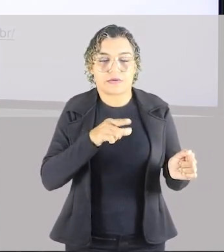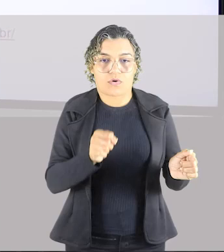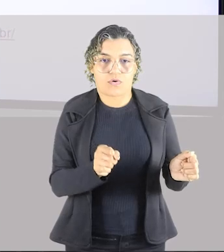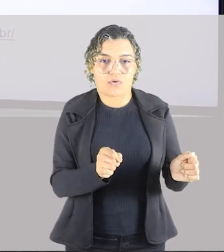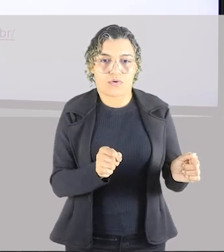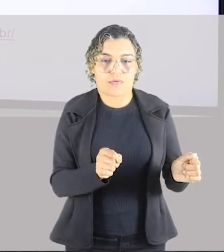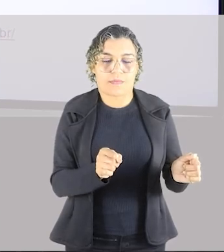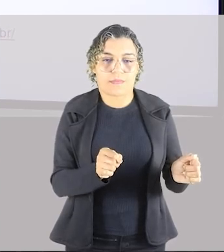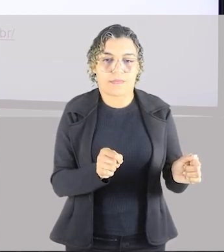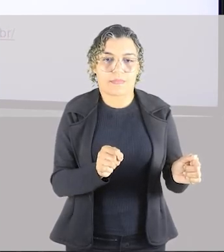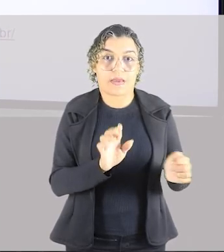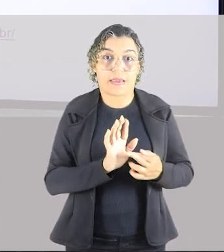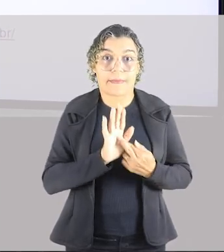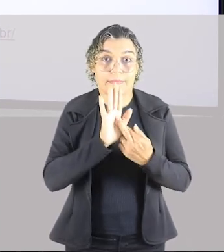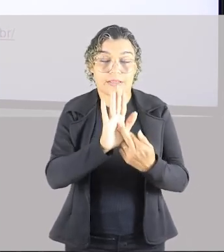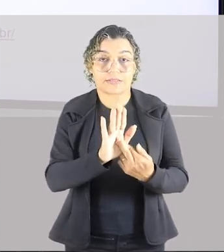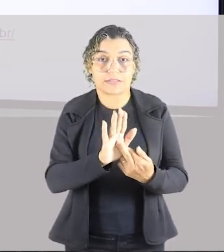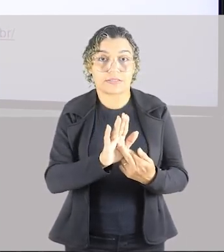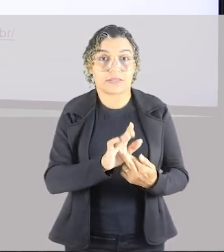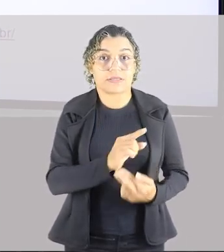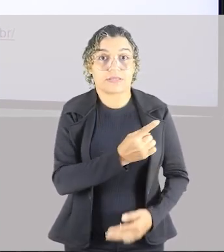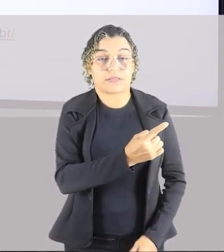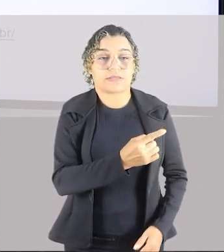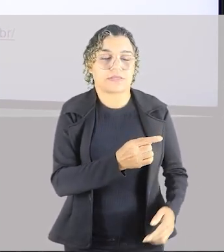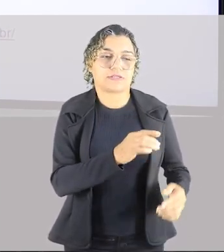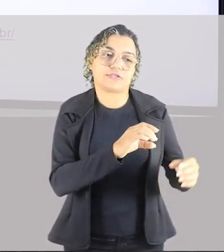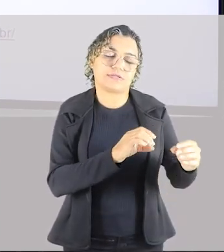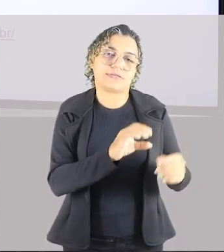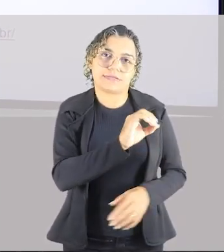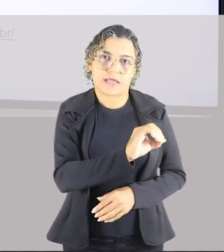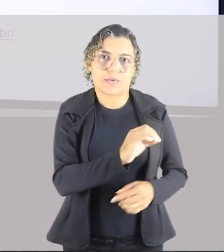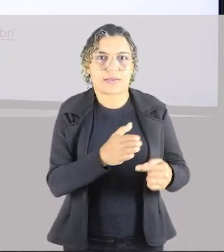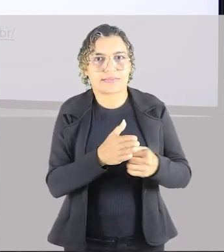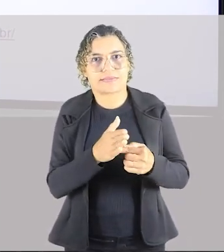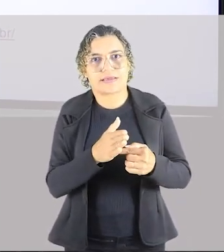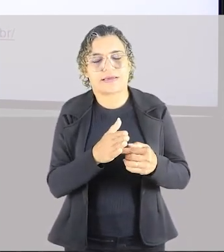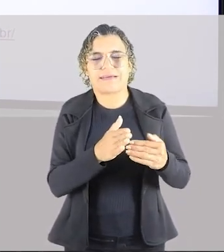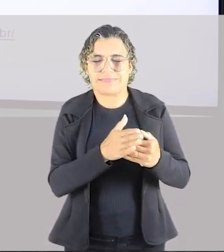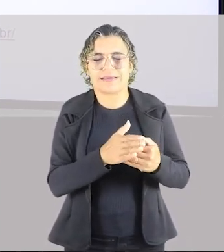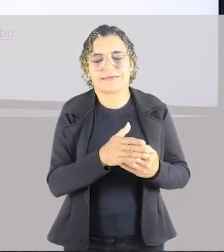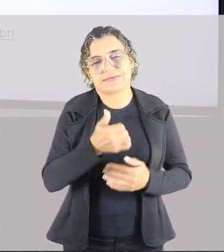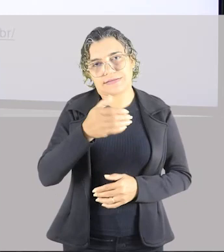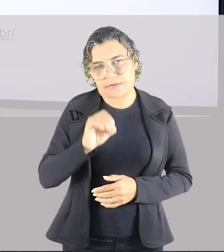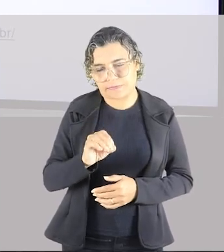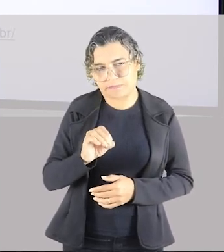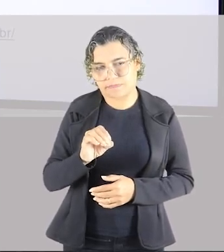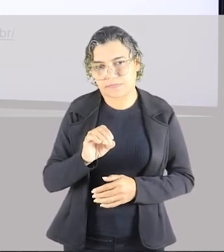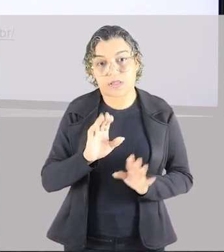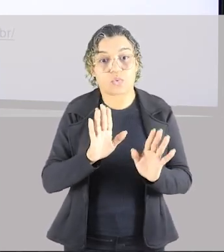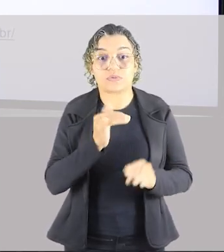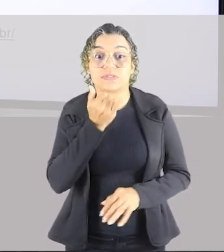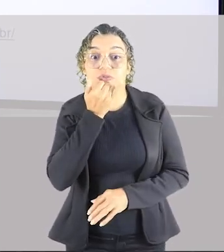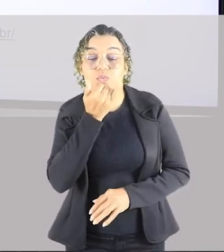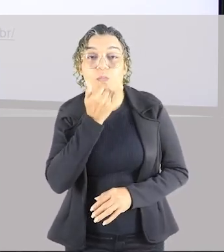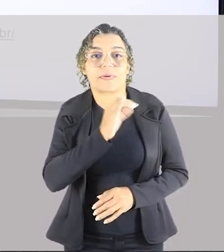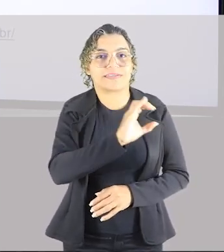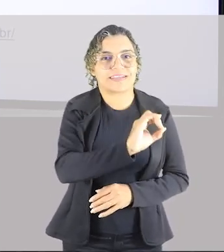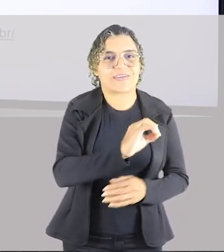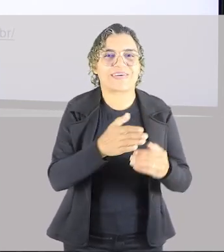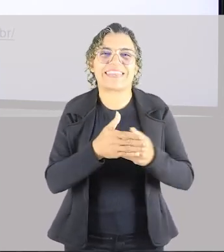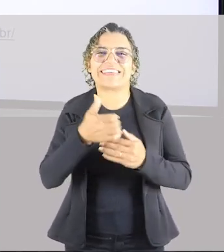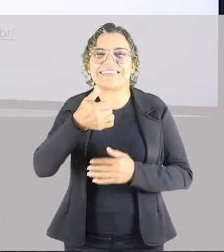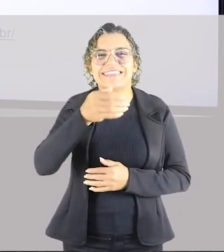desses, representa 100, 0 a 100. Então, o que isso me representa dizer na prática? Que aqui eu tenho